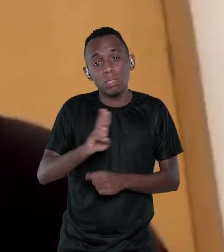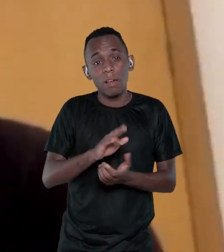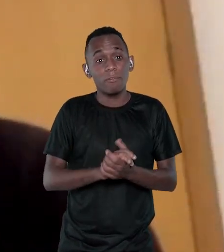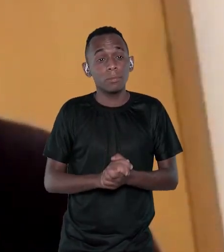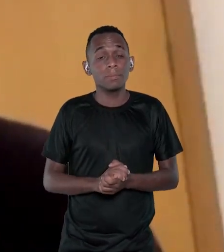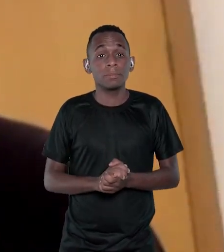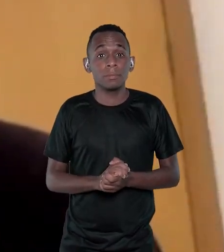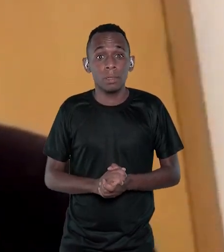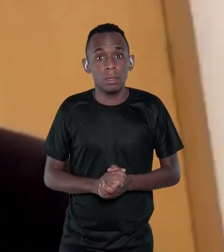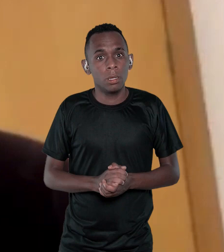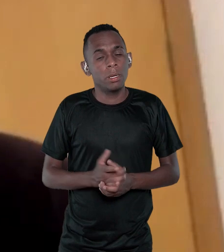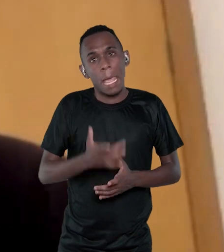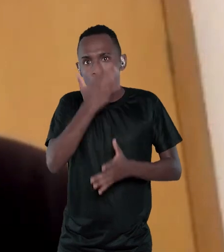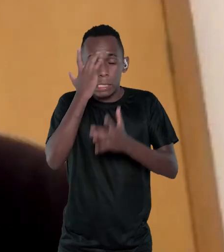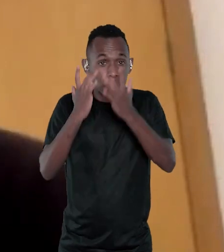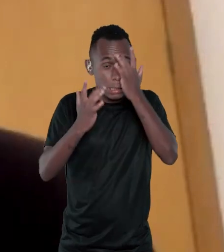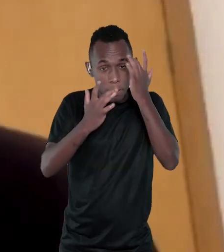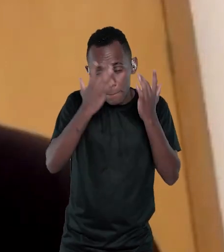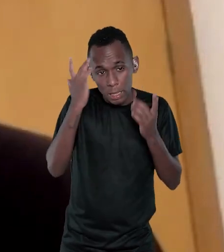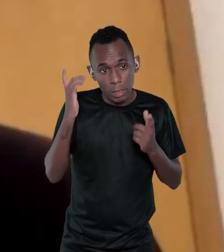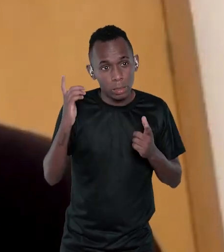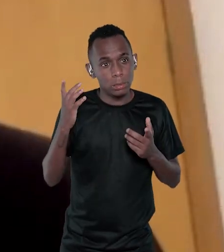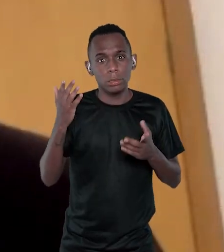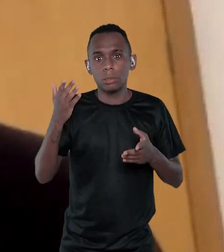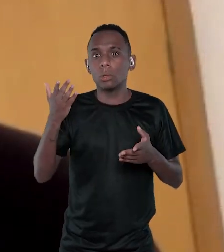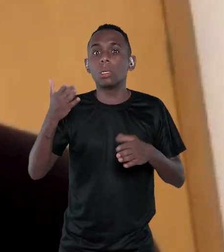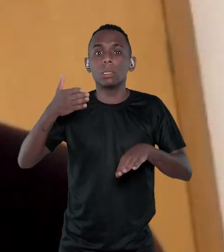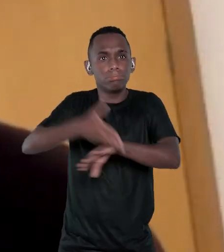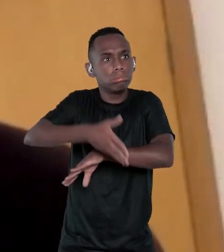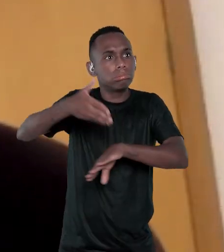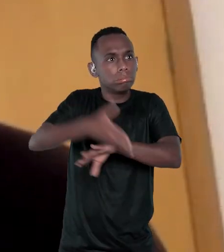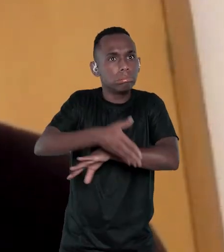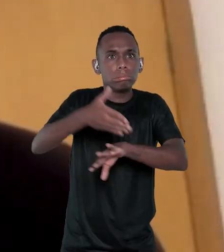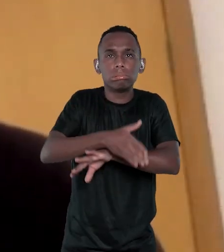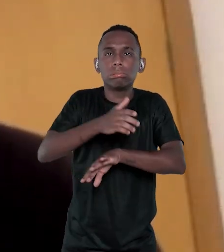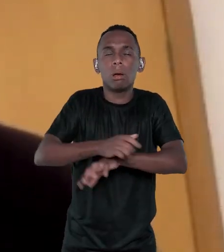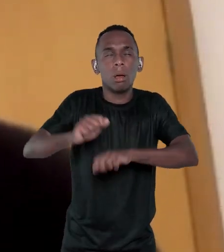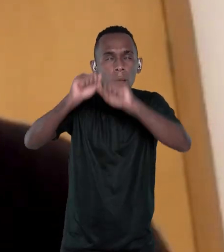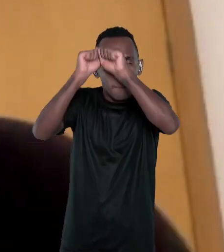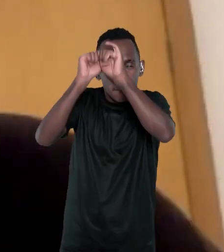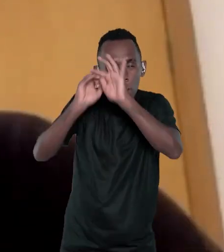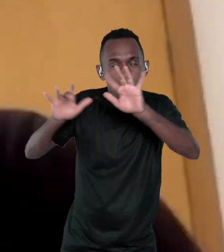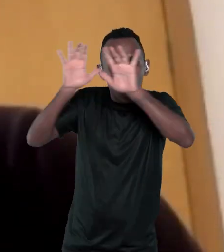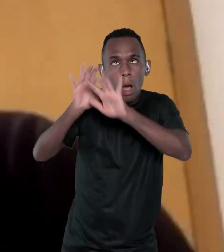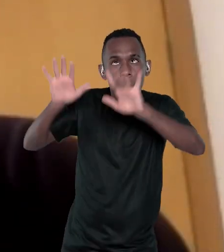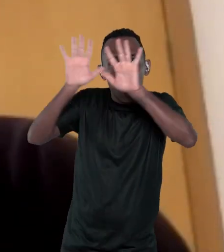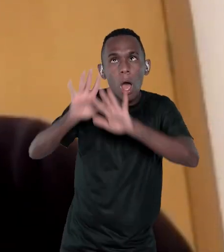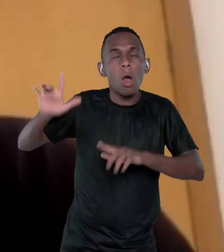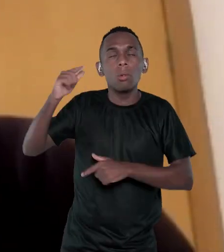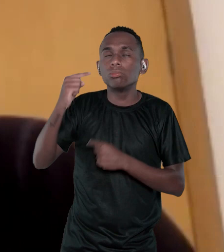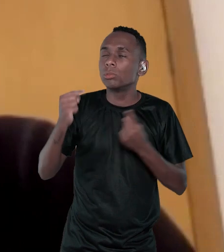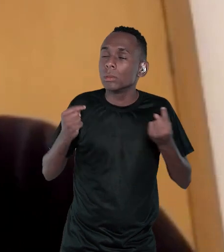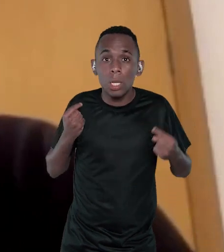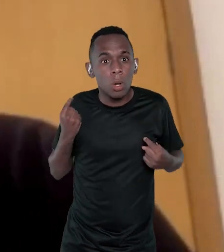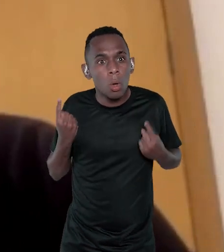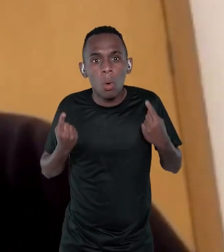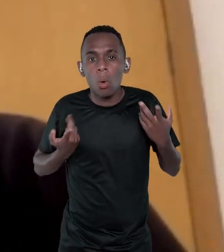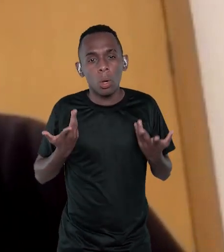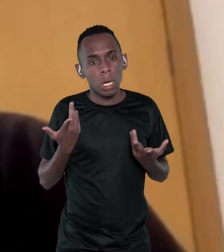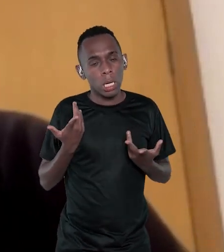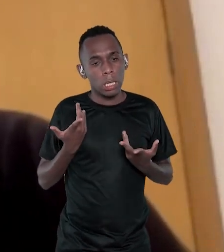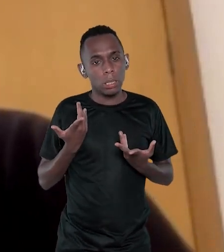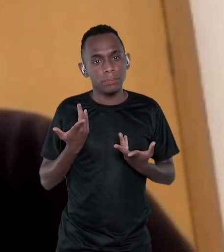isso tudo. E muita gente embarcou em viagens loucas e